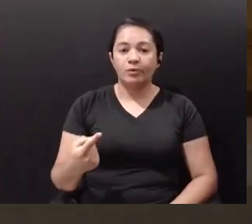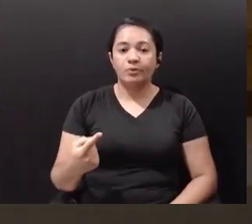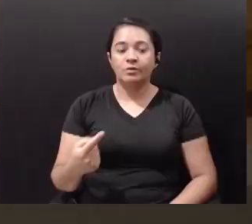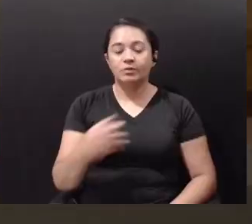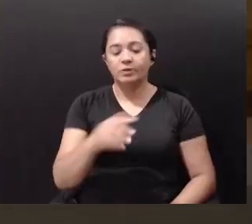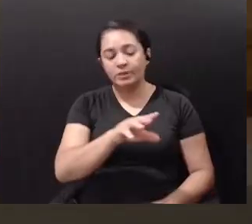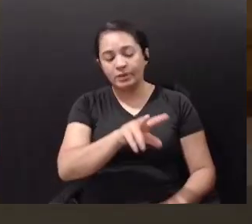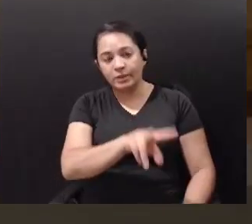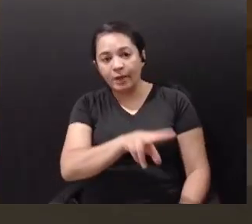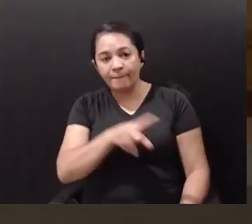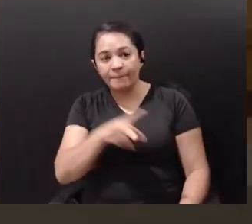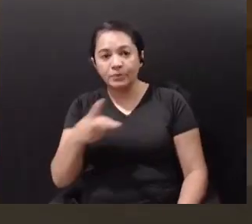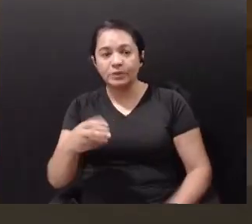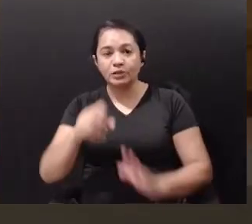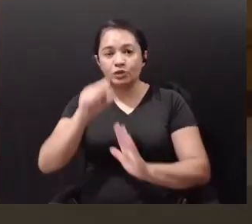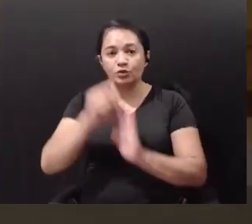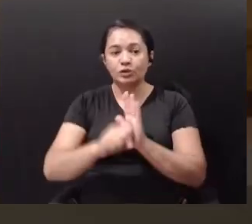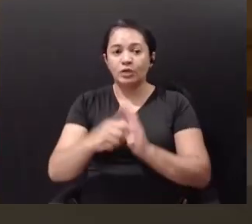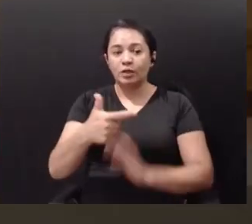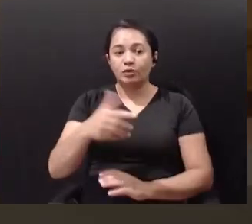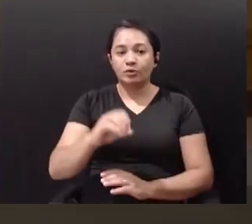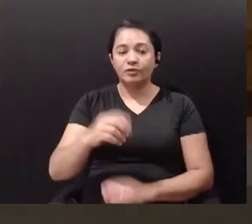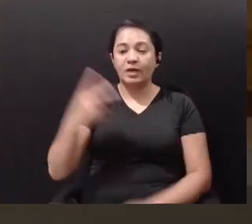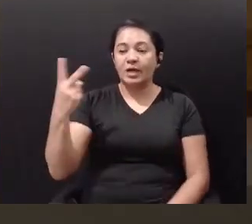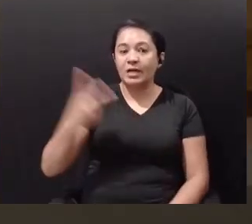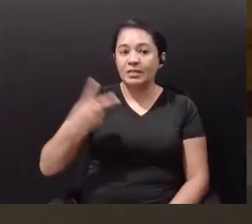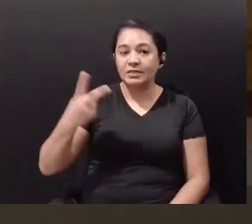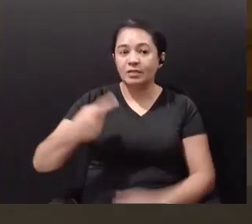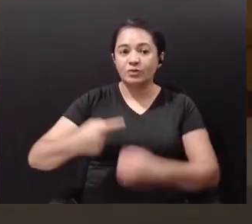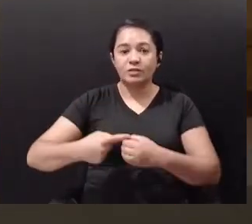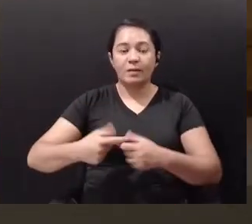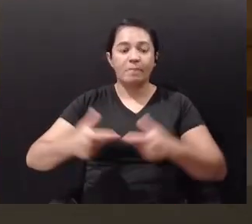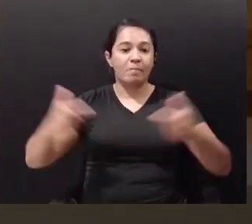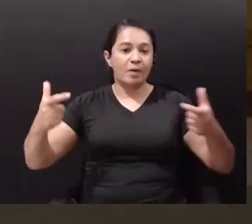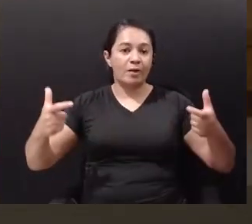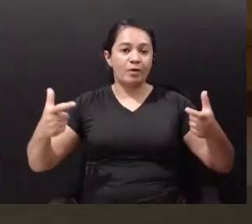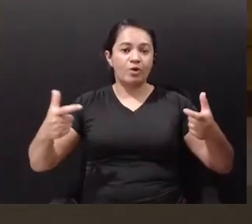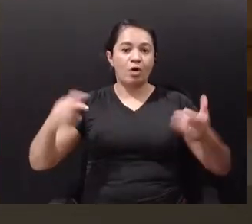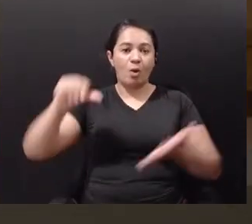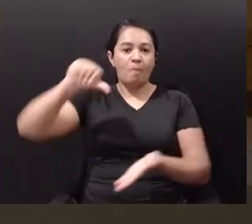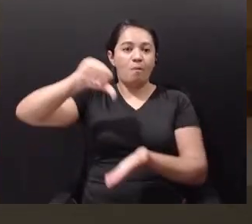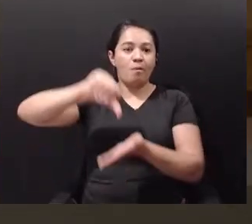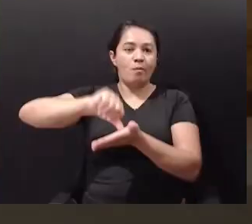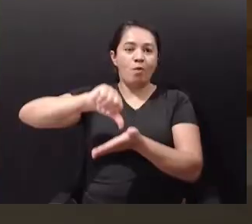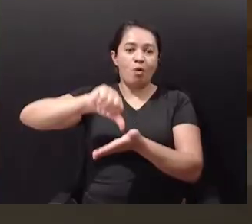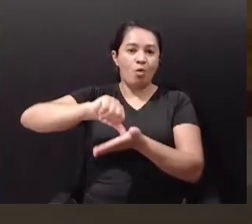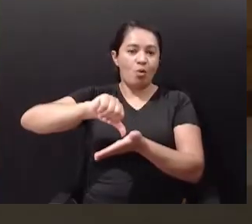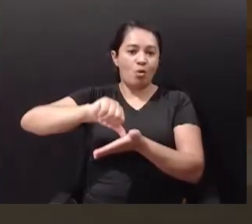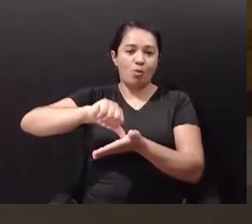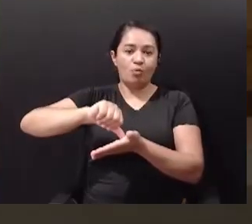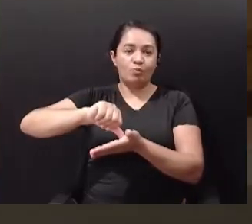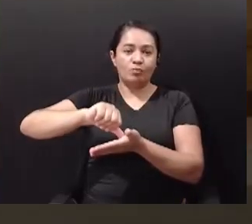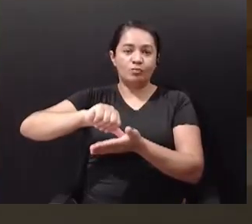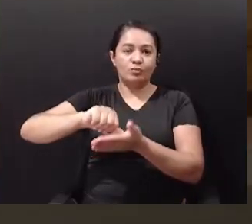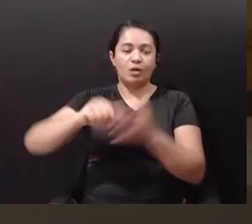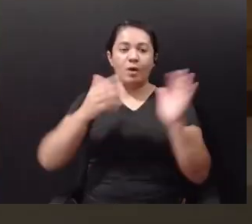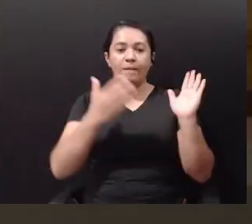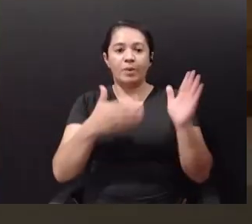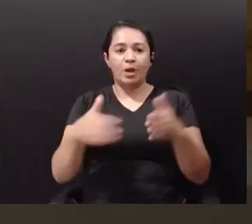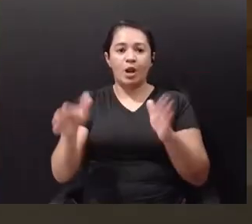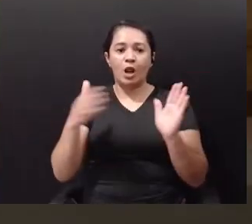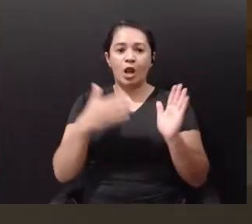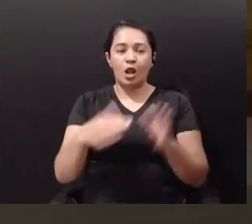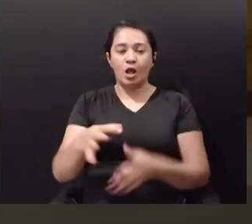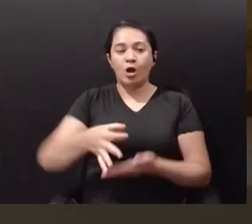XX, ela se torna a segunda maior cidade, o maior polo de produção do café, né? Então ela tinha